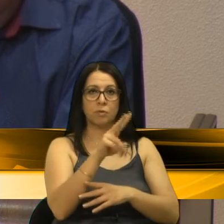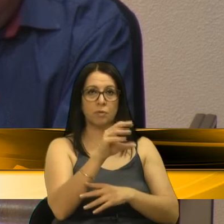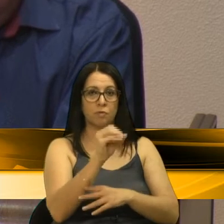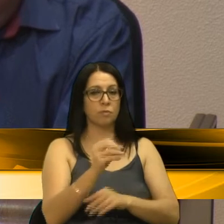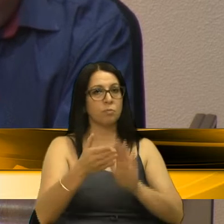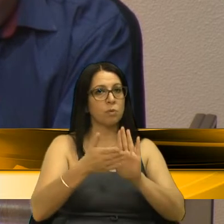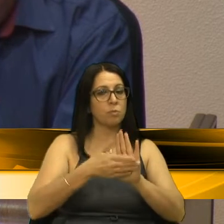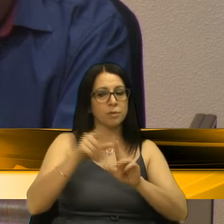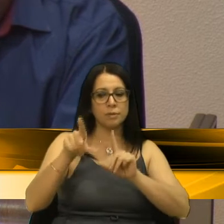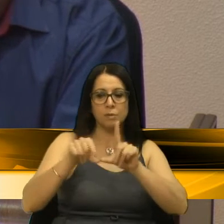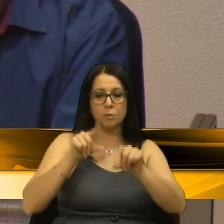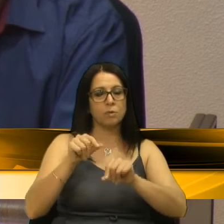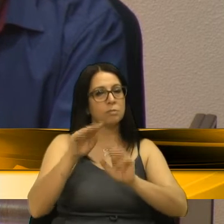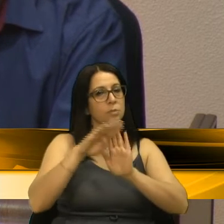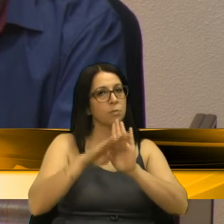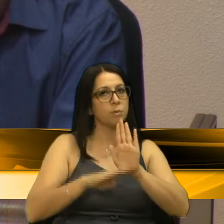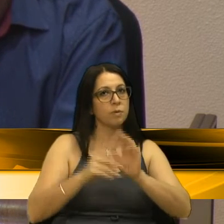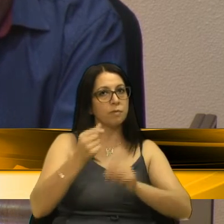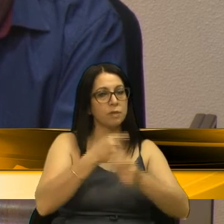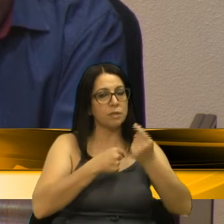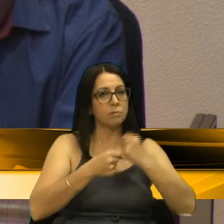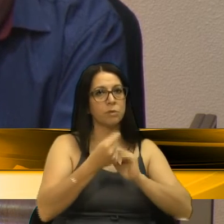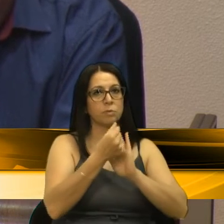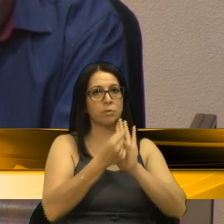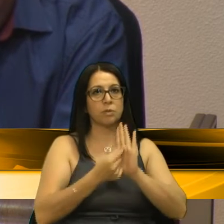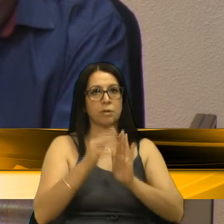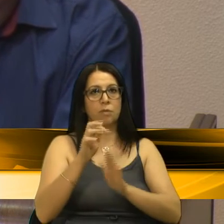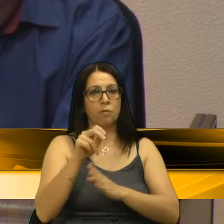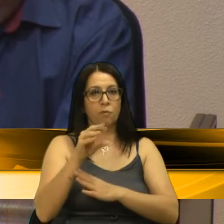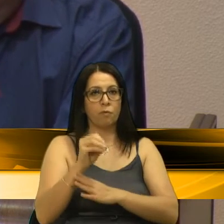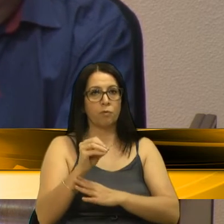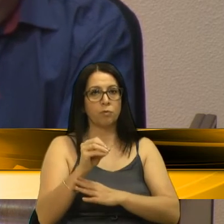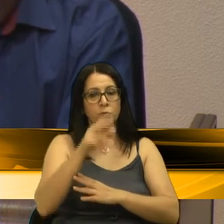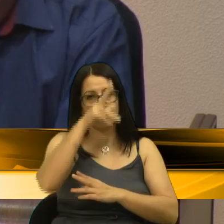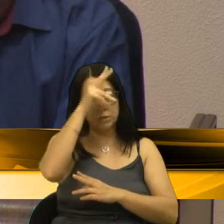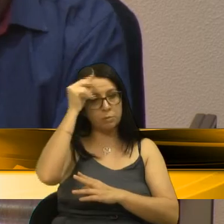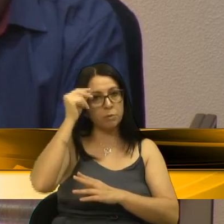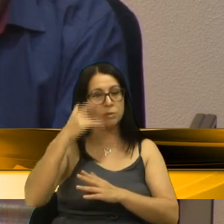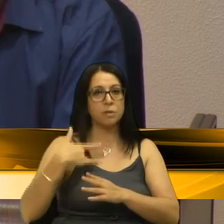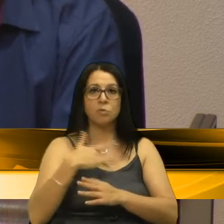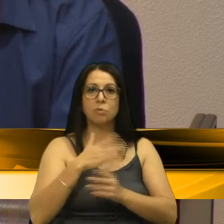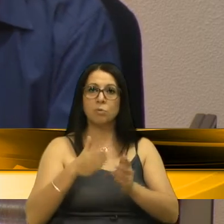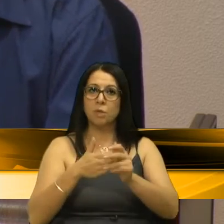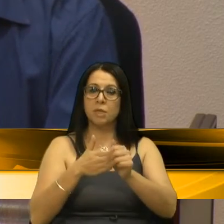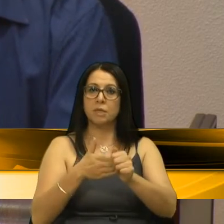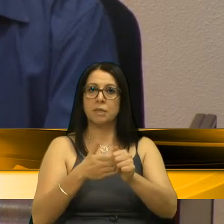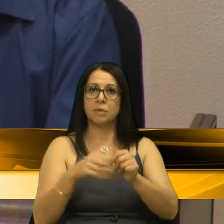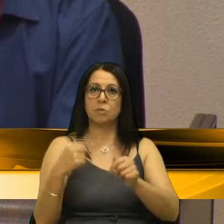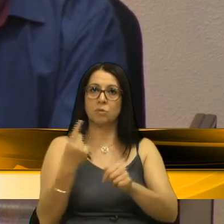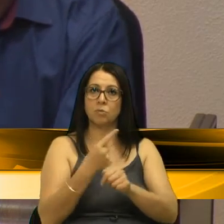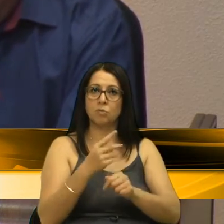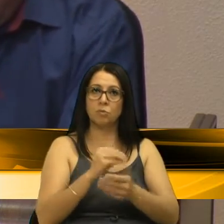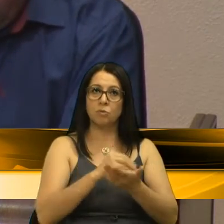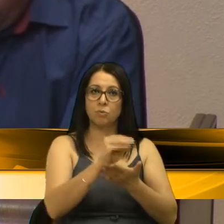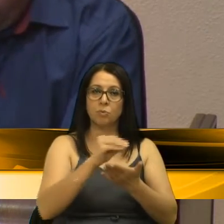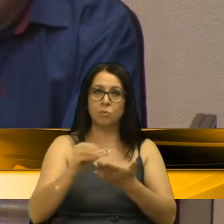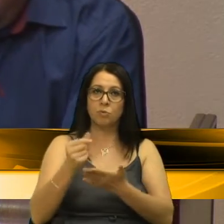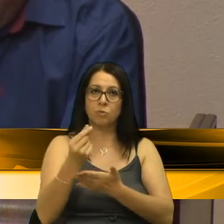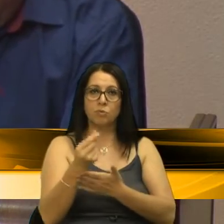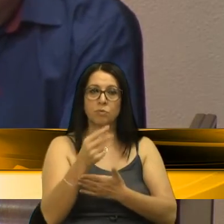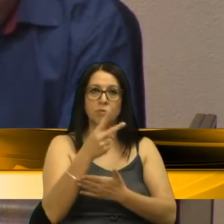critérios para a programação e execução financeira orçamentária do Fundo Municipal de Saúde e acompanhar a movimentação e aplicação de destinação dos recursos.